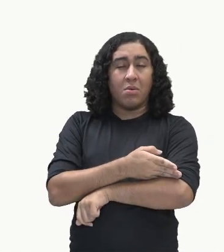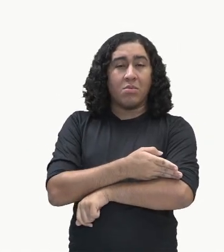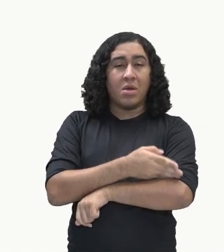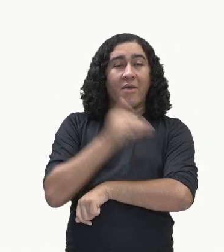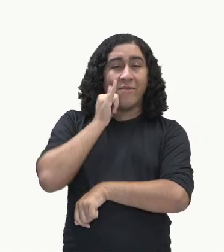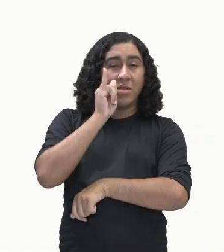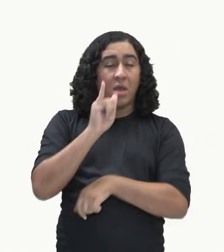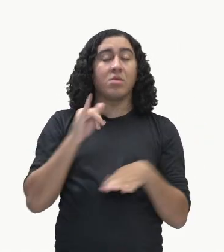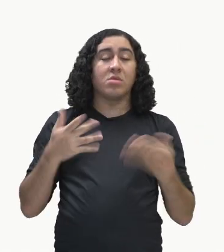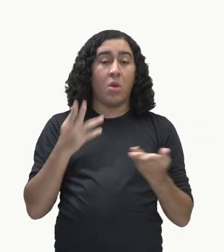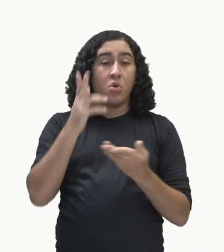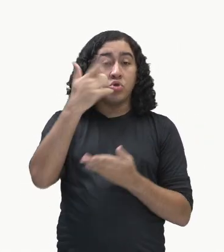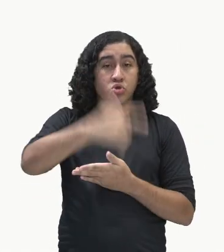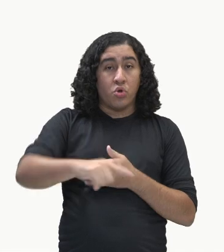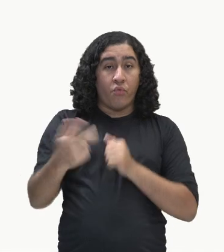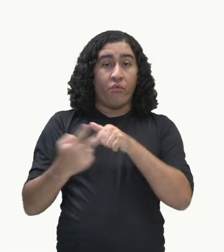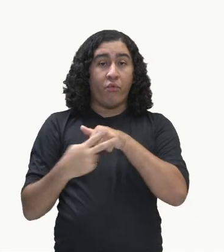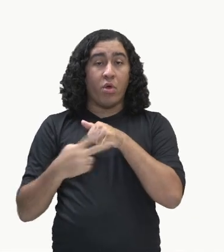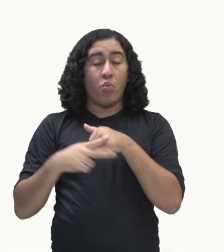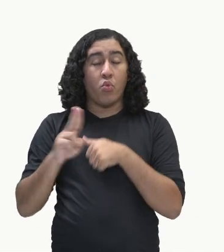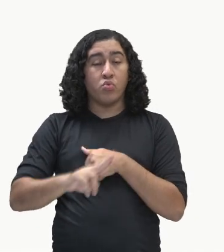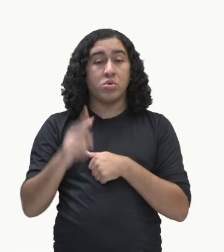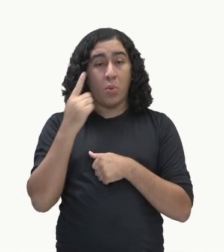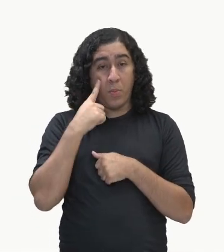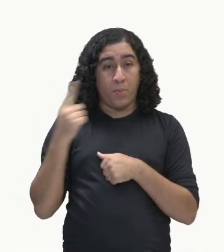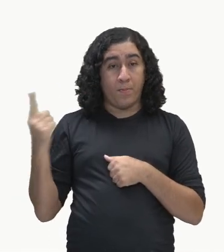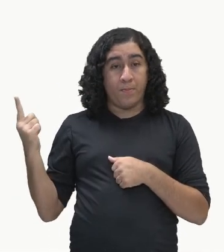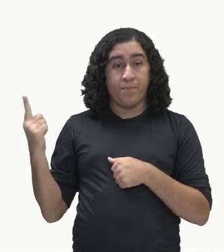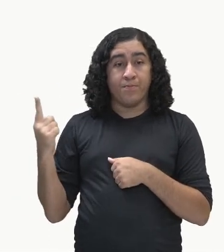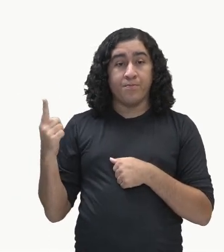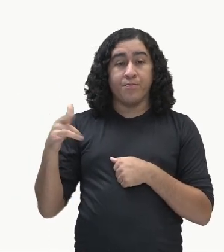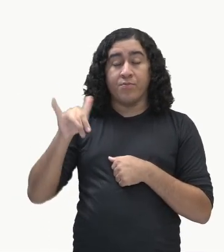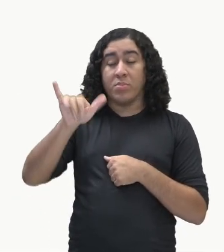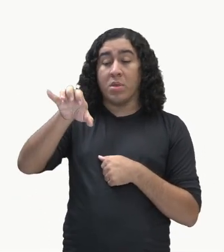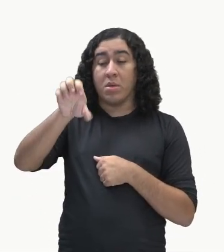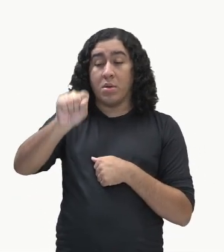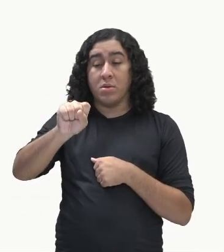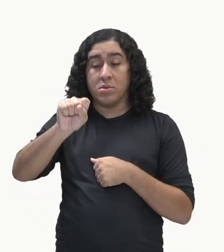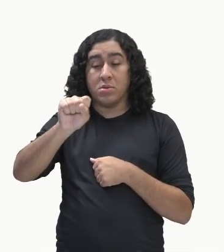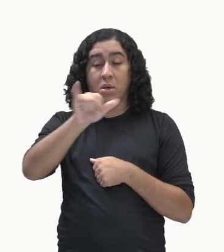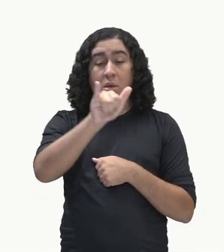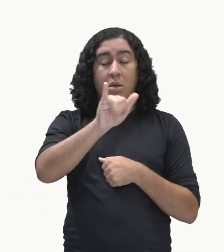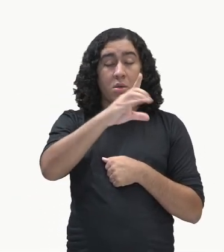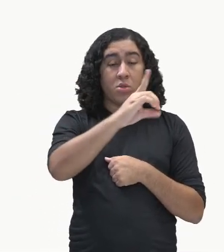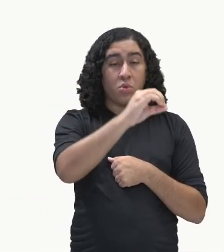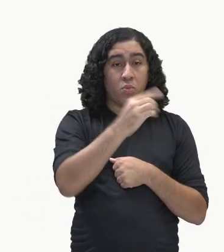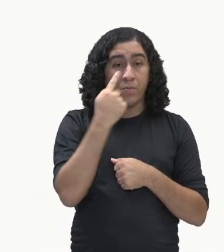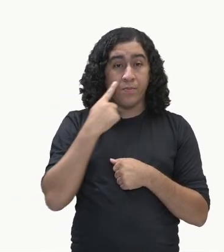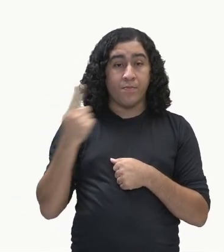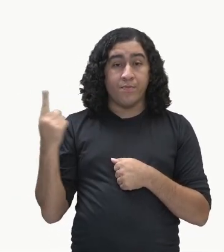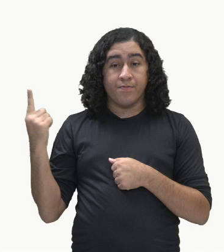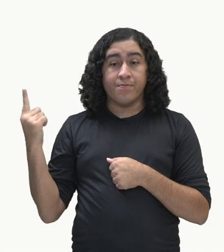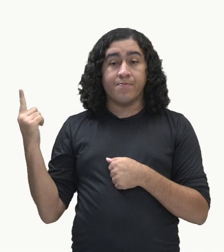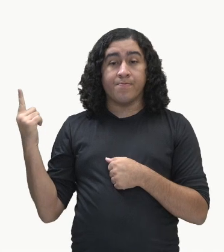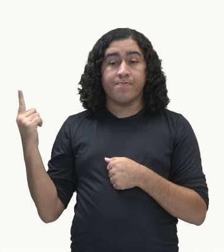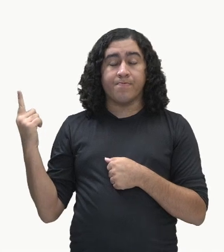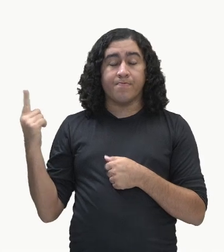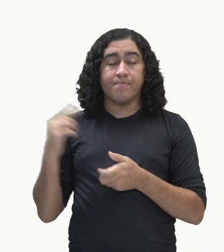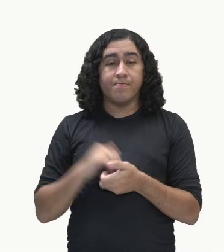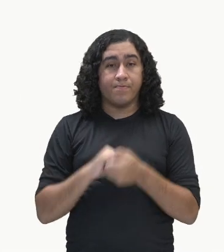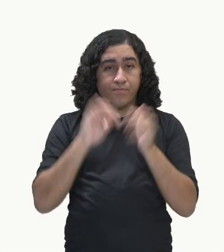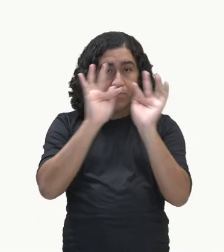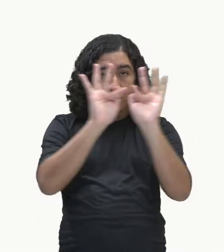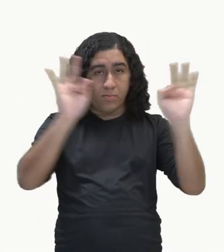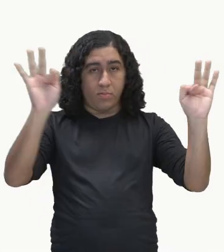o verbo. Uma boa dica é repetir o verbo que eu utilizei para a pergunta, tá? Olha só. Do you see this book on